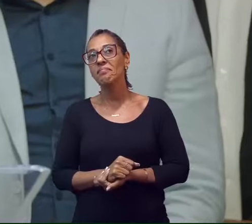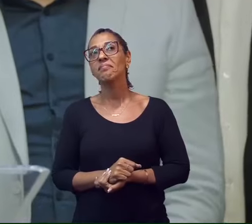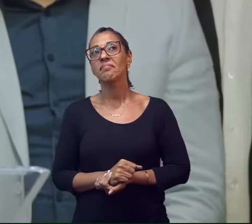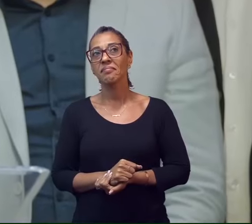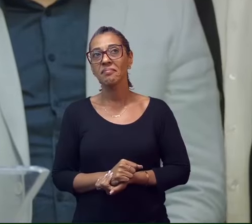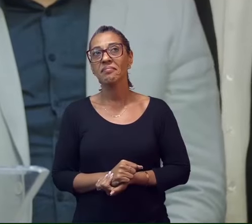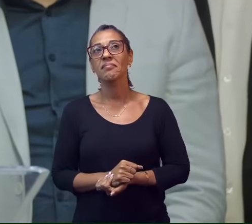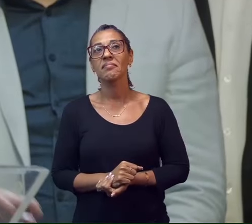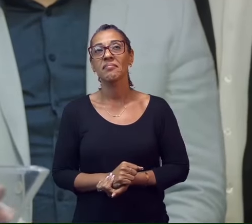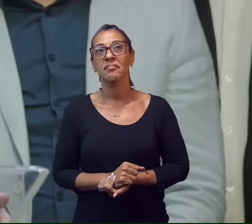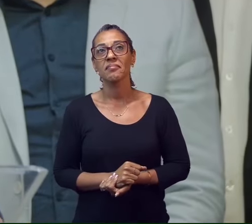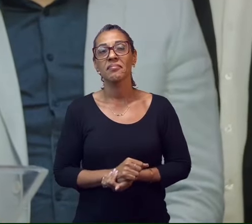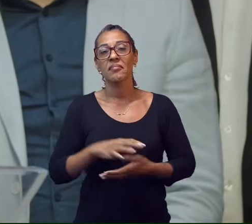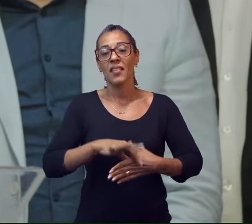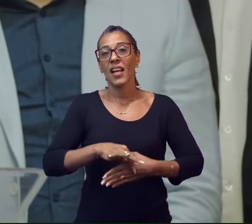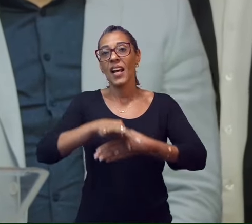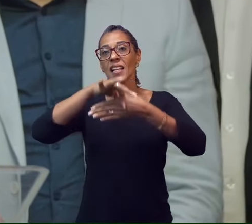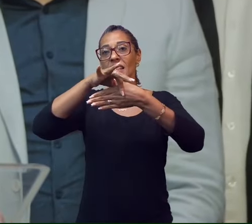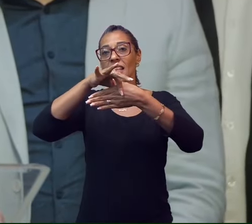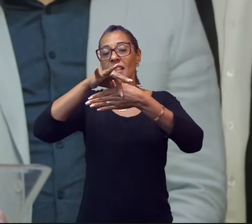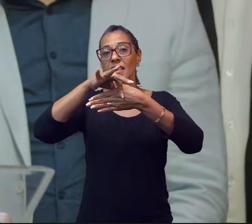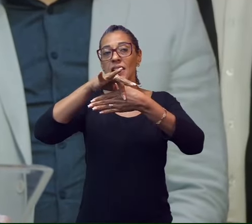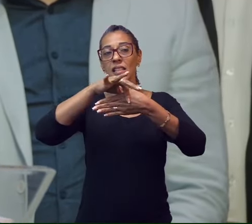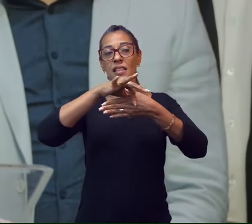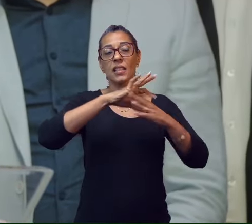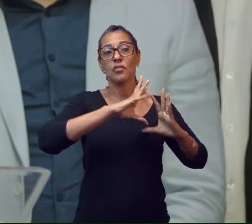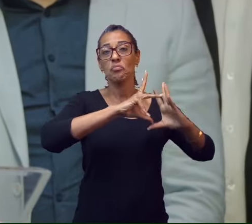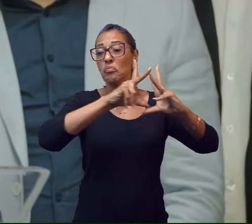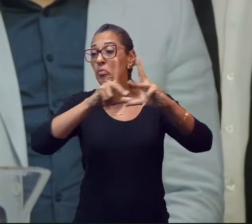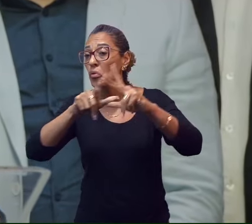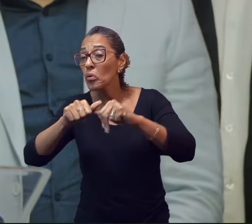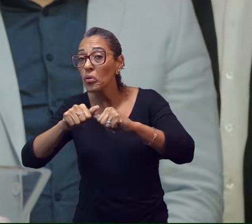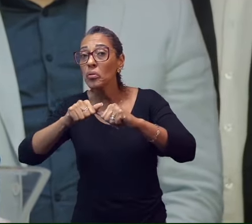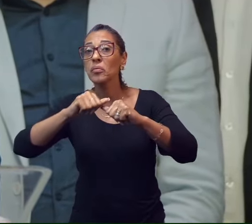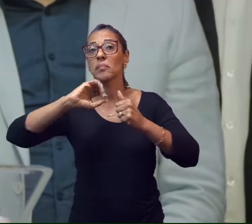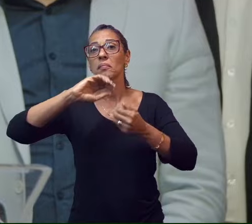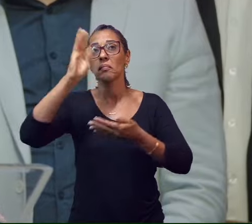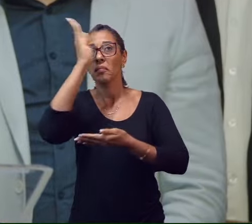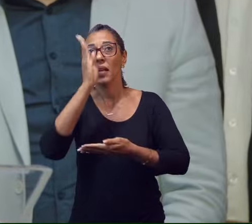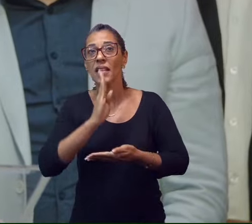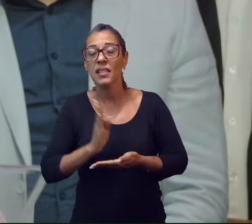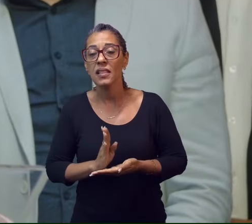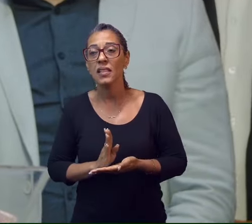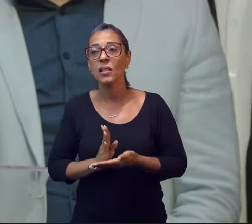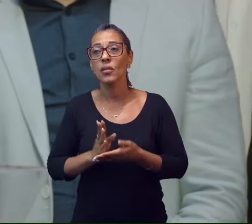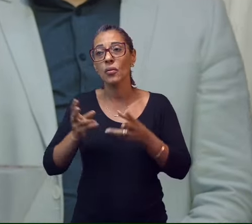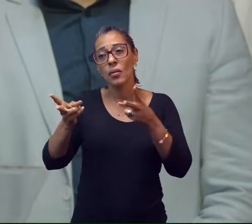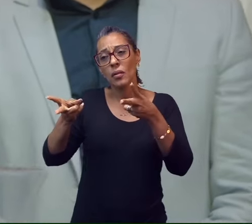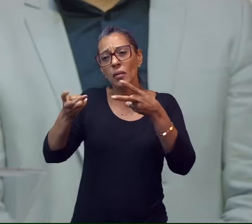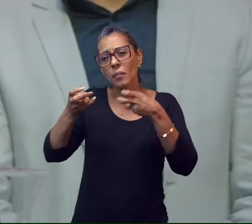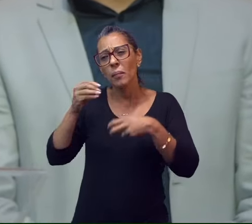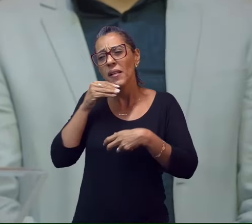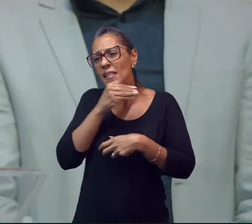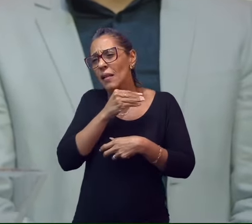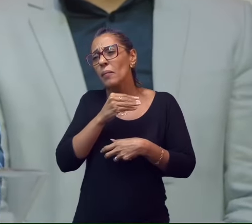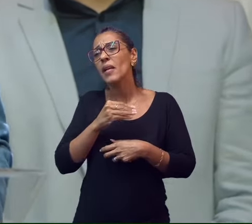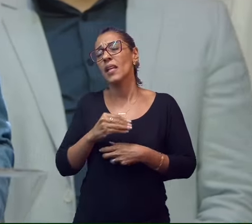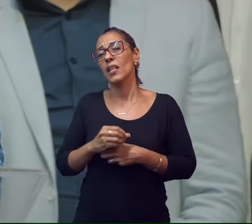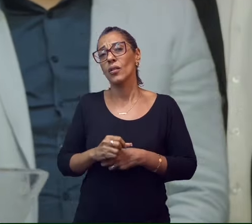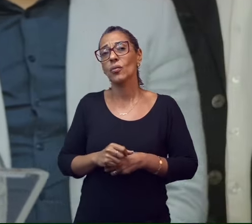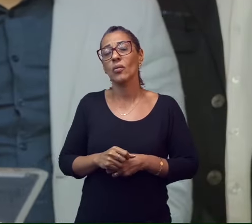a liderança de todo o Brasil está percebendo que mais no mínimo o mandato para o nosso Presidente